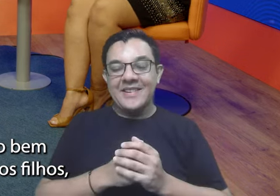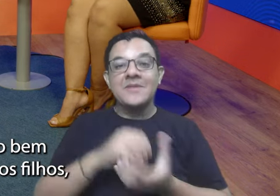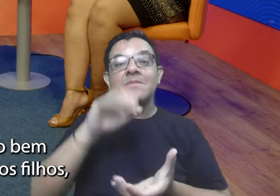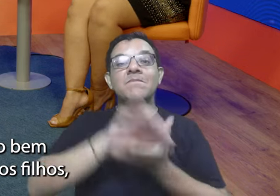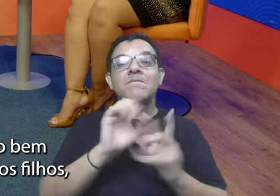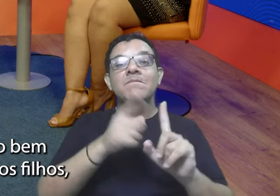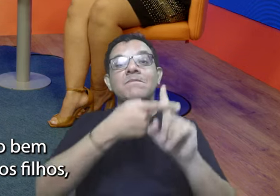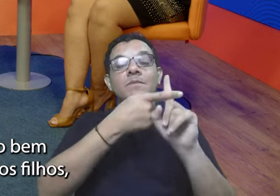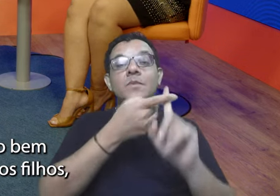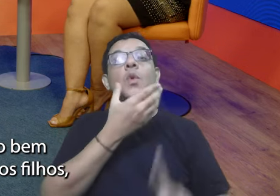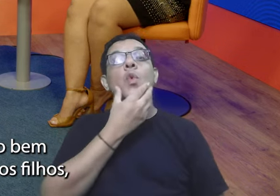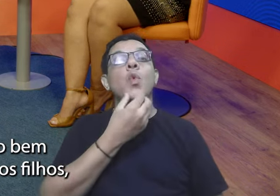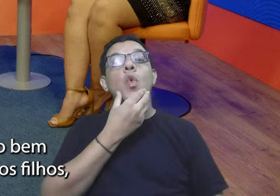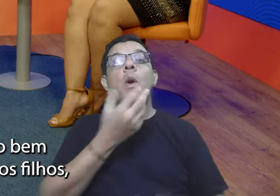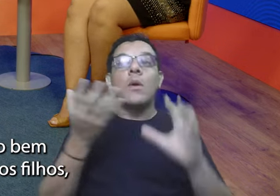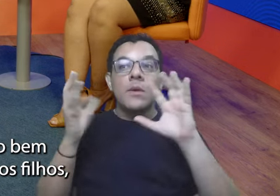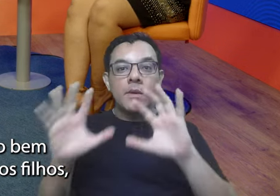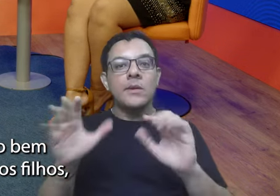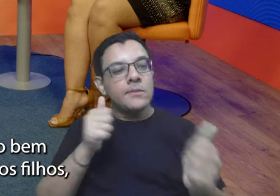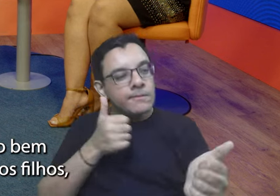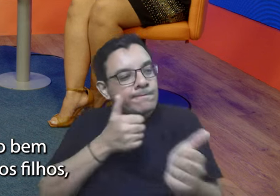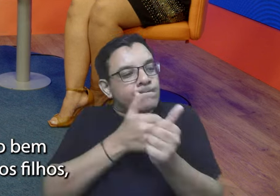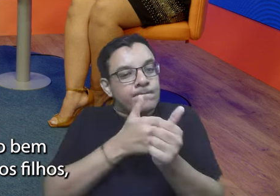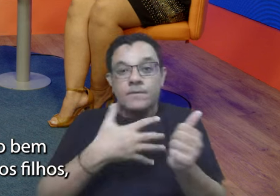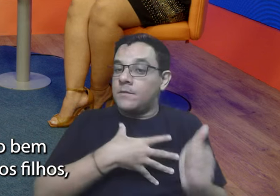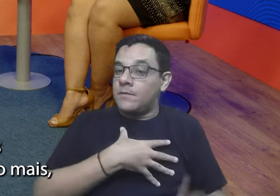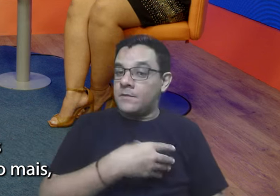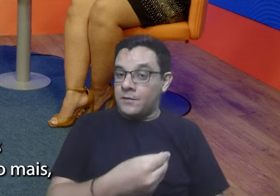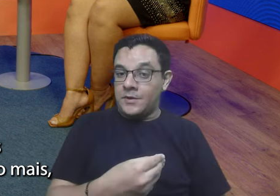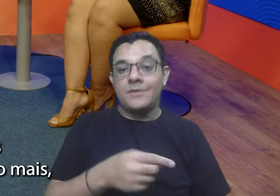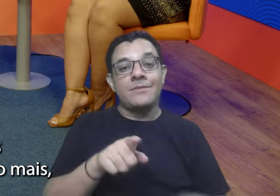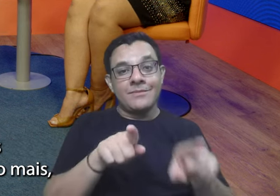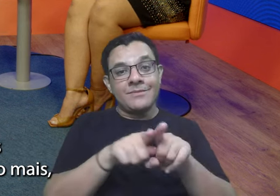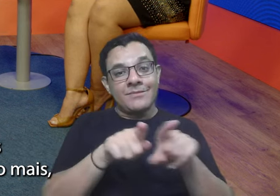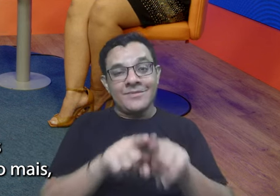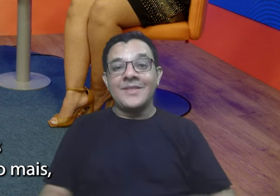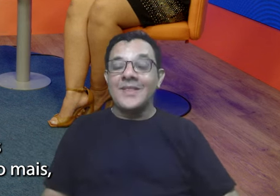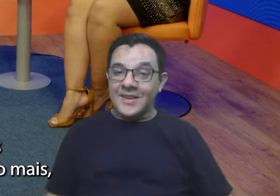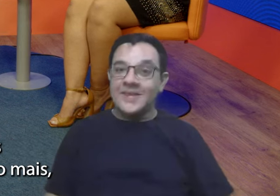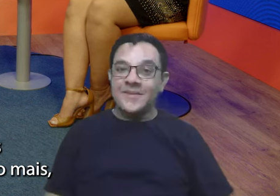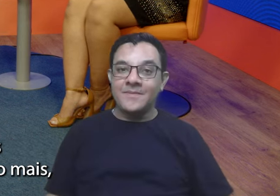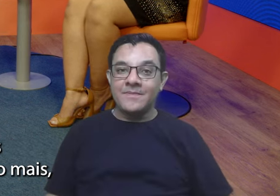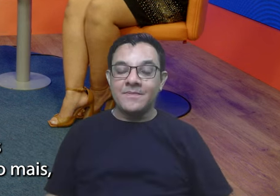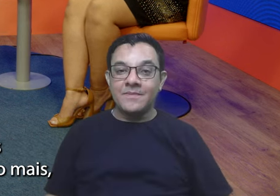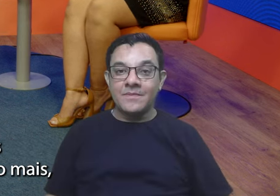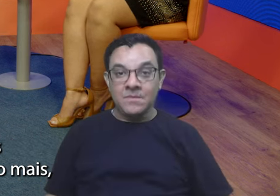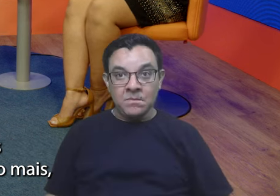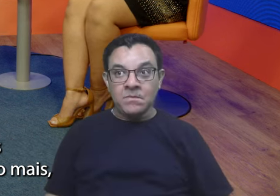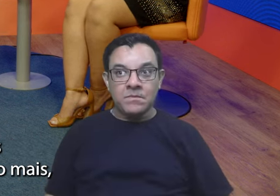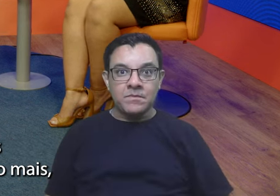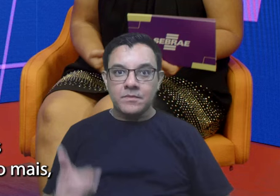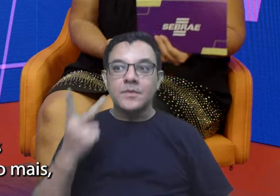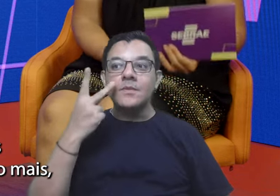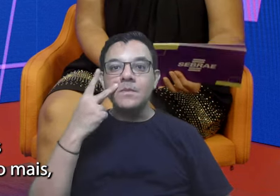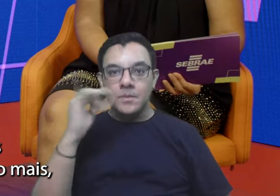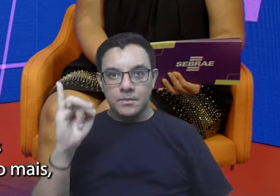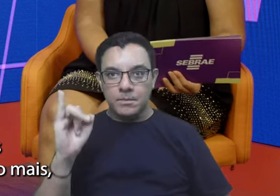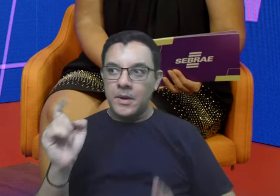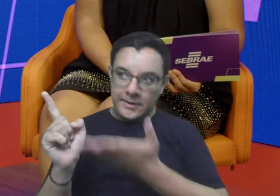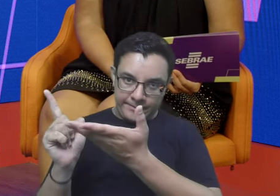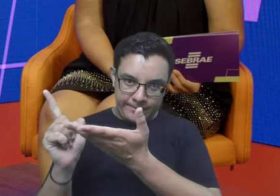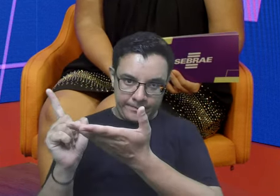muito faz muito bem pros homens estarem estarem mais próximos aos filhos também ex tem estudos falando que um pai que é muito